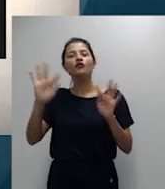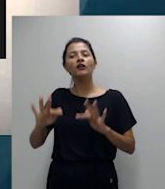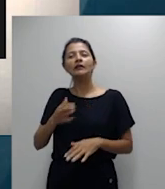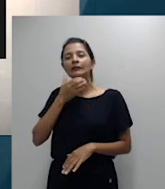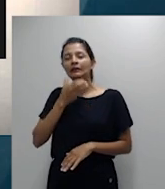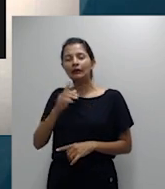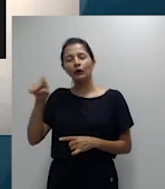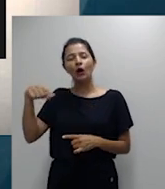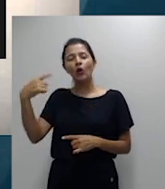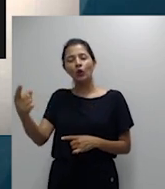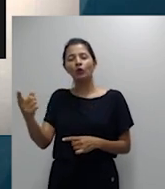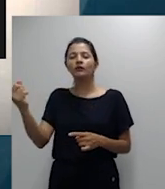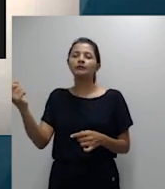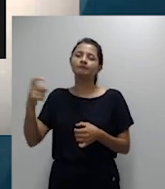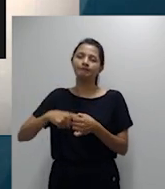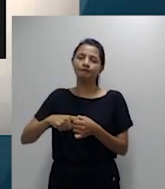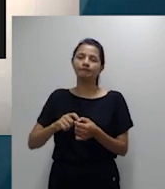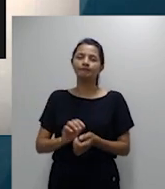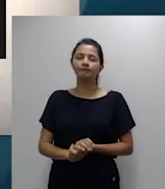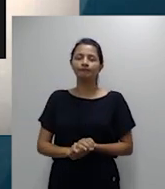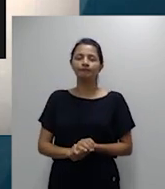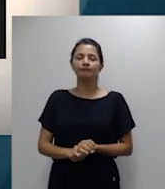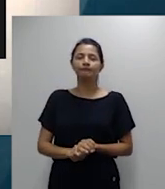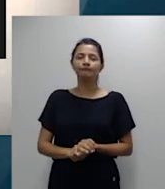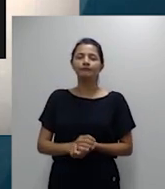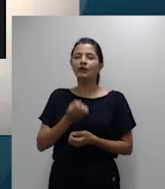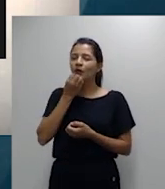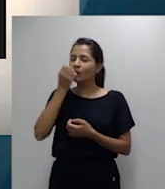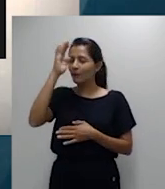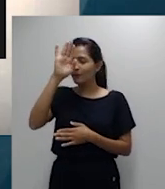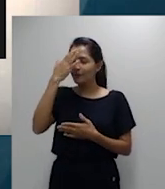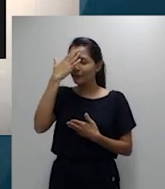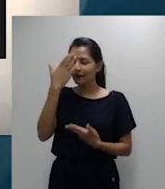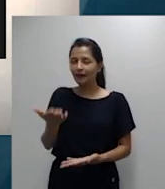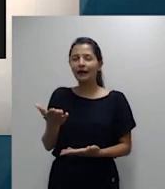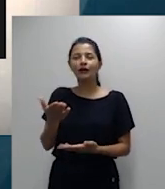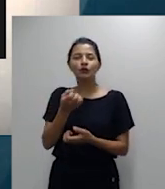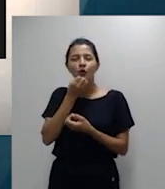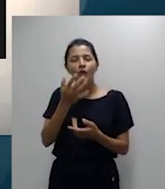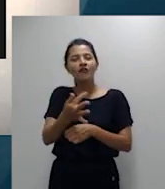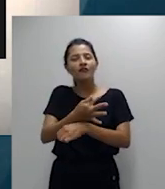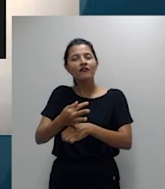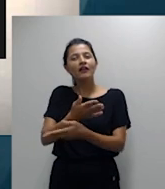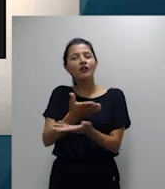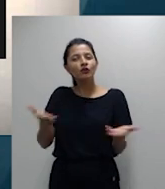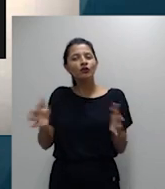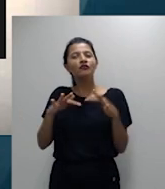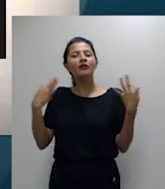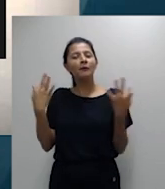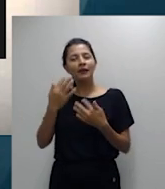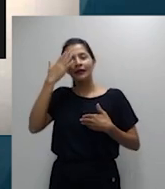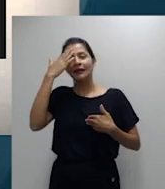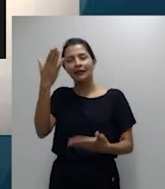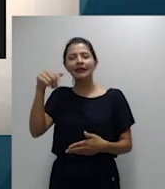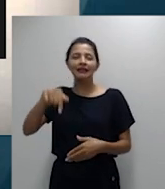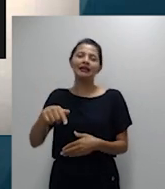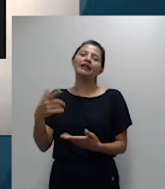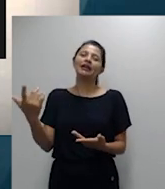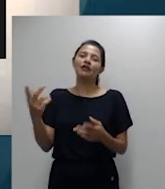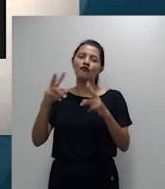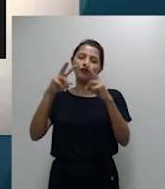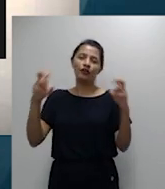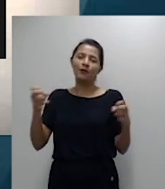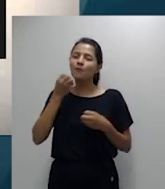oportunidade muito muito obrigado um bom recesso a todos e a família também agradeço aqui em Florianópolis Tenham todos uma boa tarde